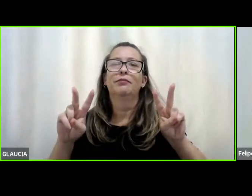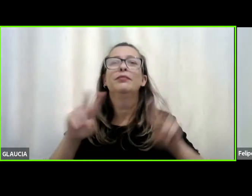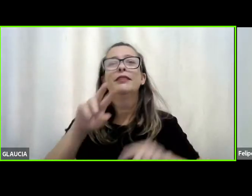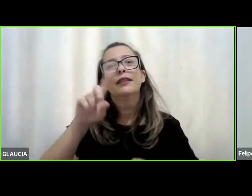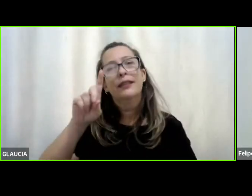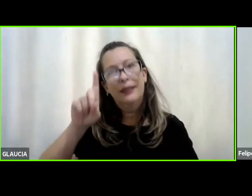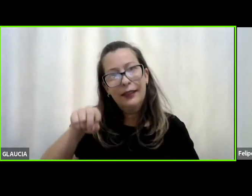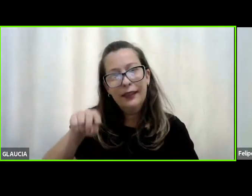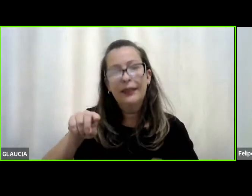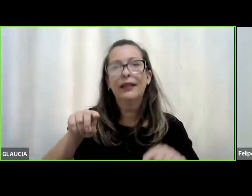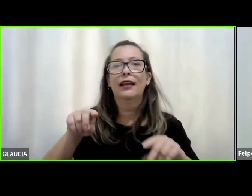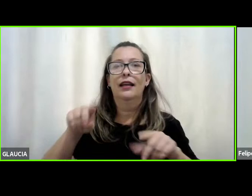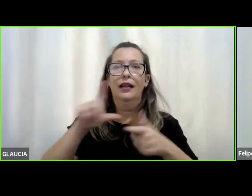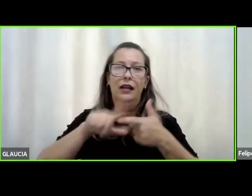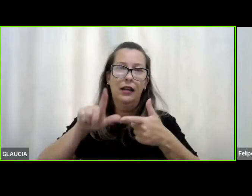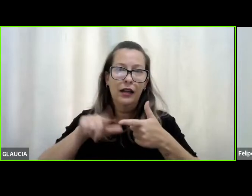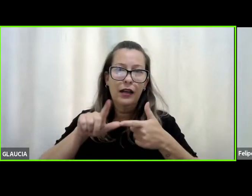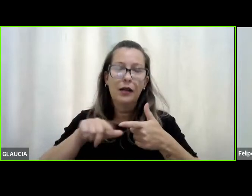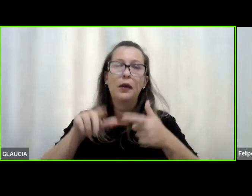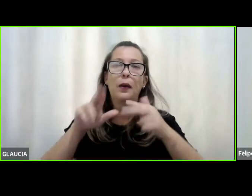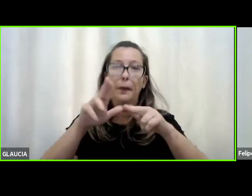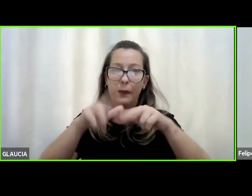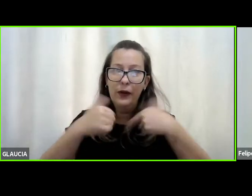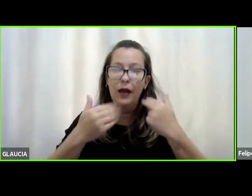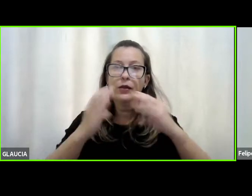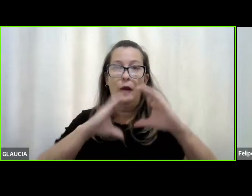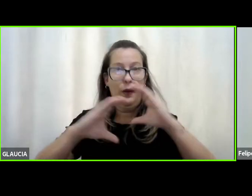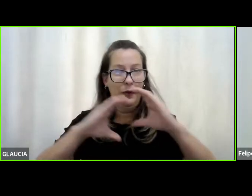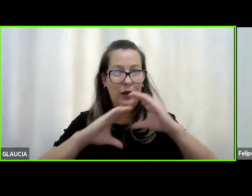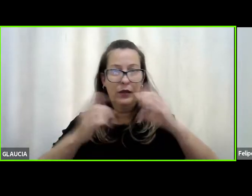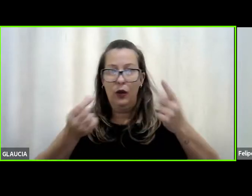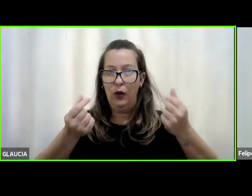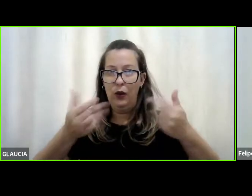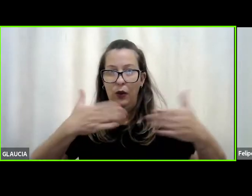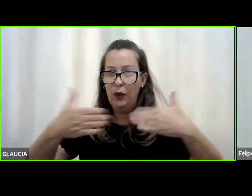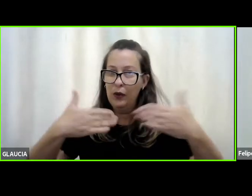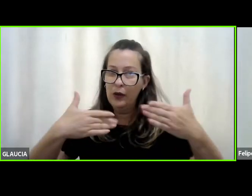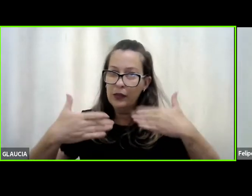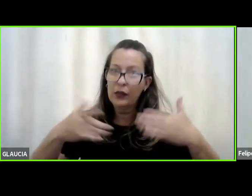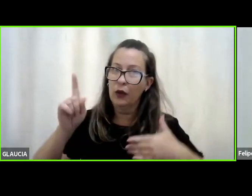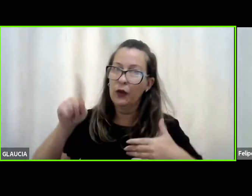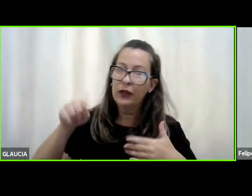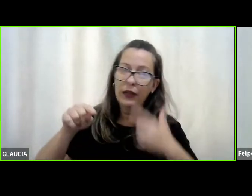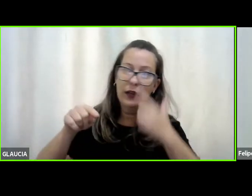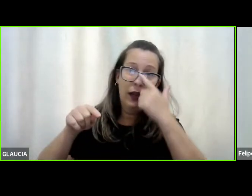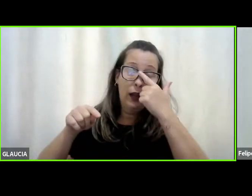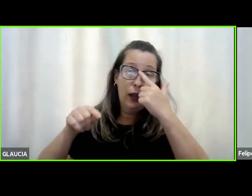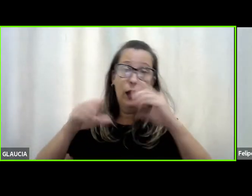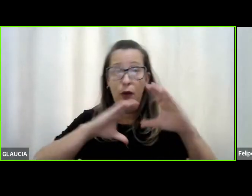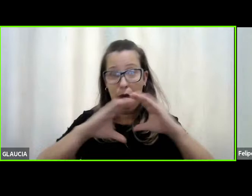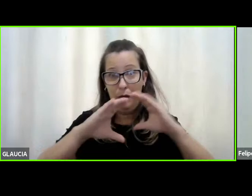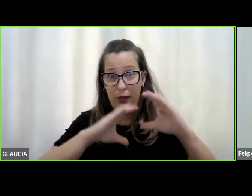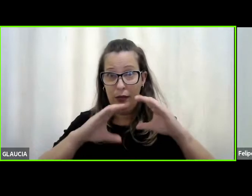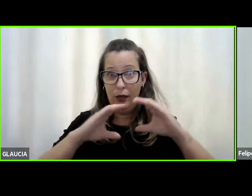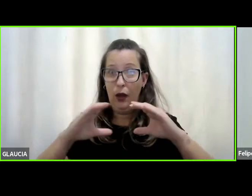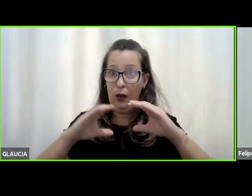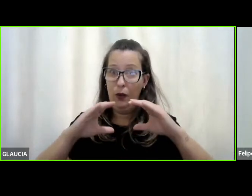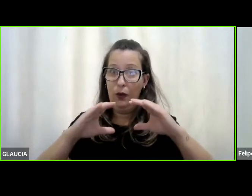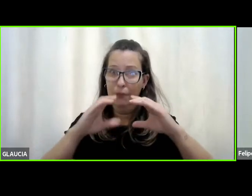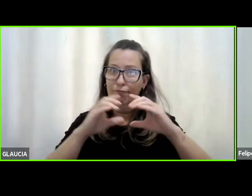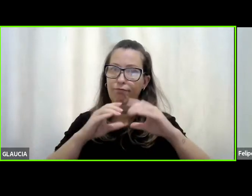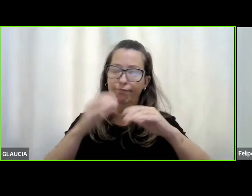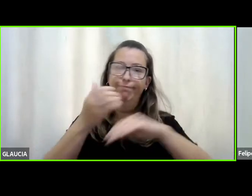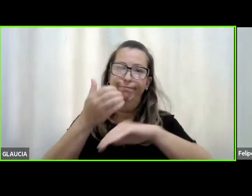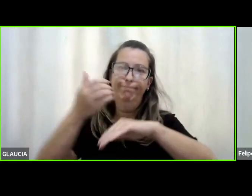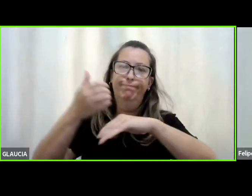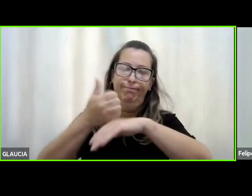tangenciadas pela comunicação comercial, que é, digamos, a comunicação majoritária ainda no